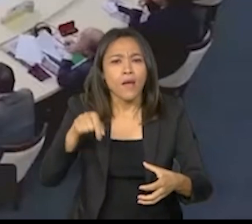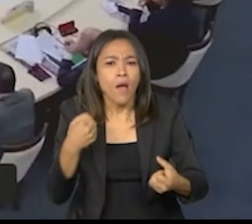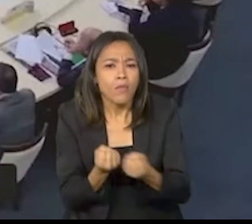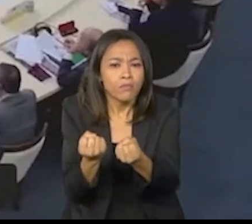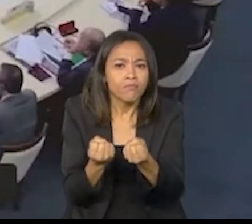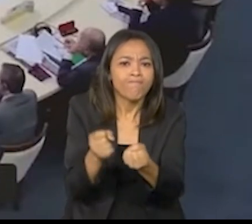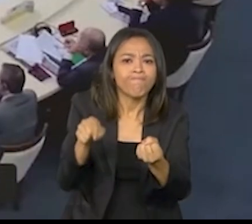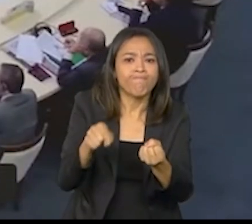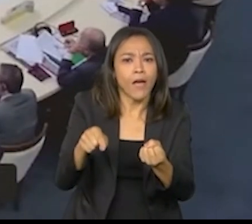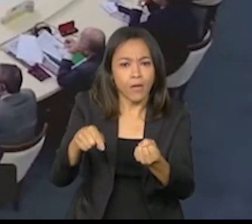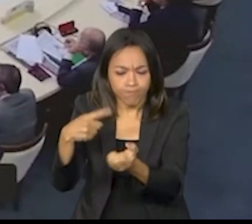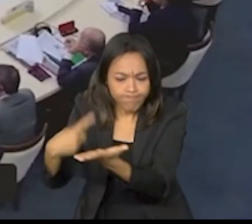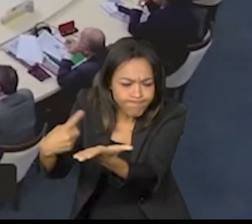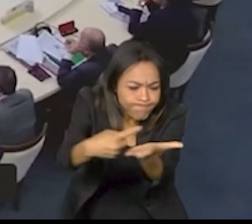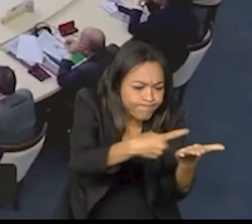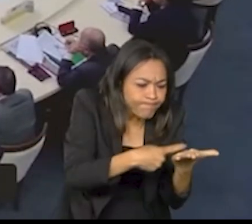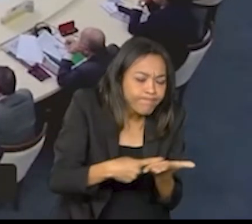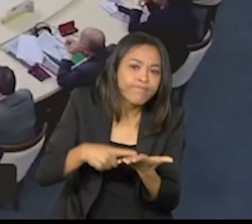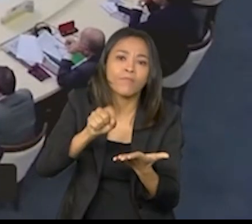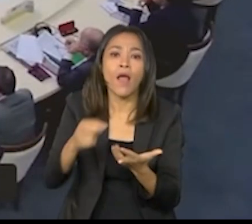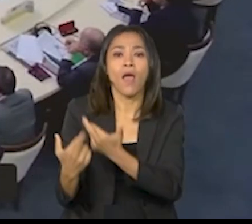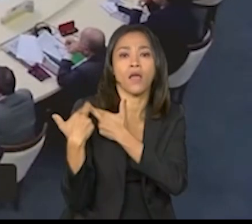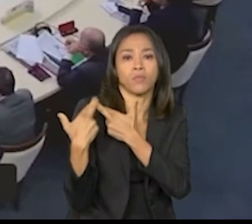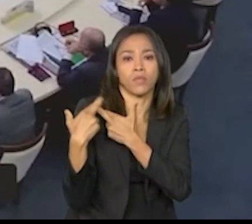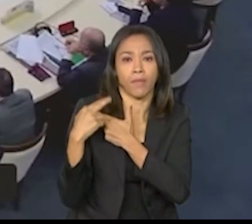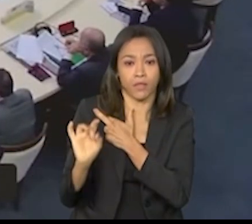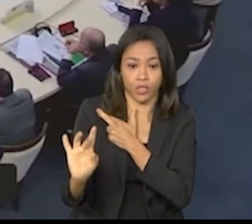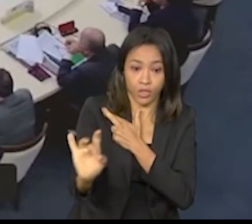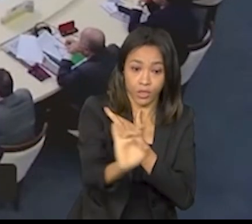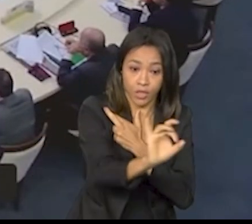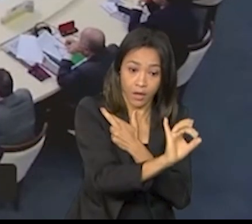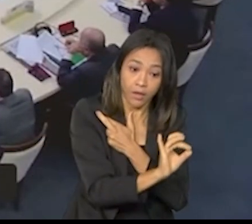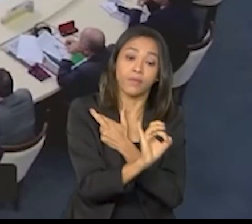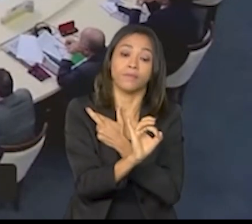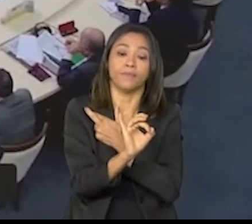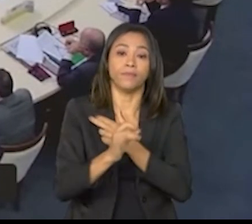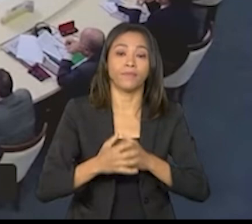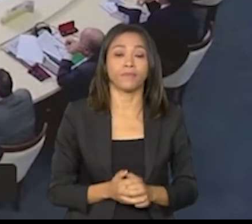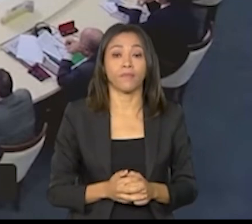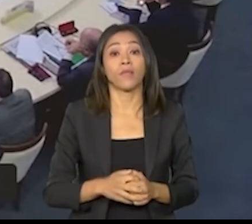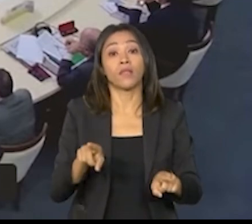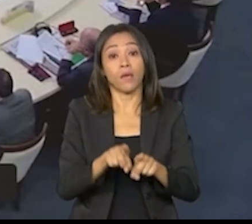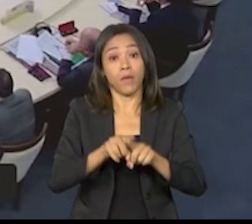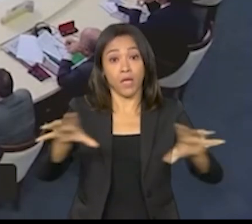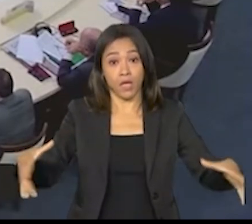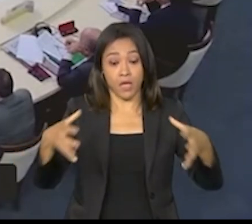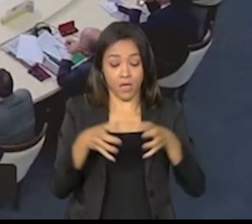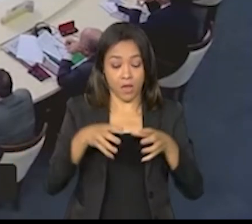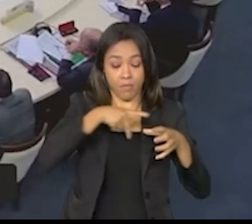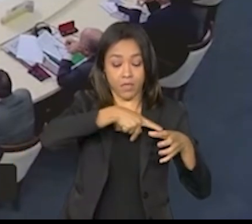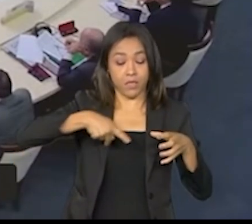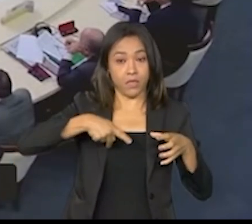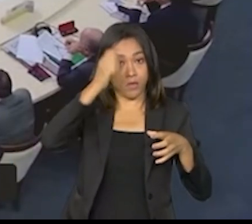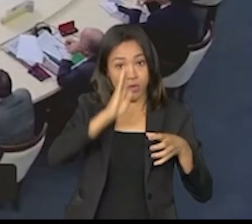determinadas com o princípio das responsabilidades comuns mais diferenciadas na presidência brasileira dos